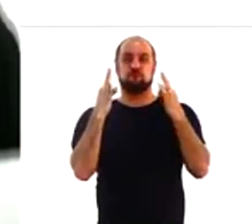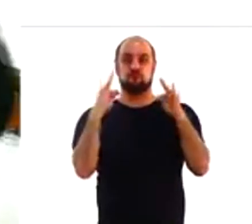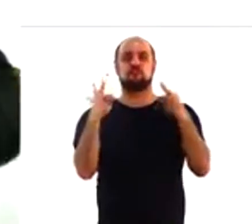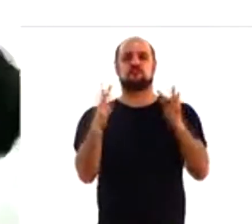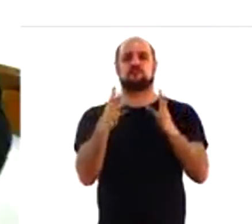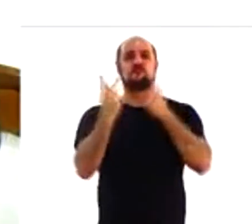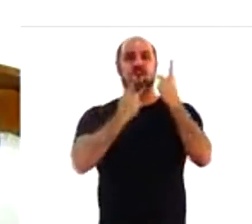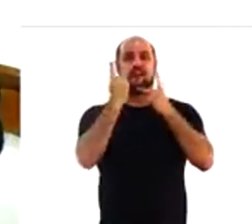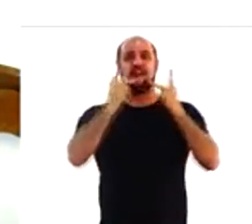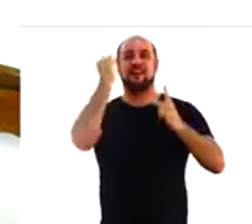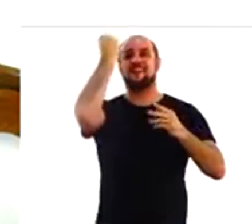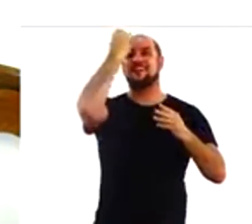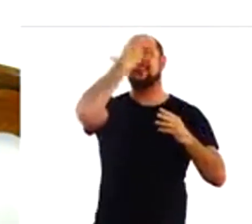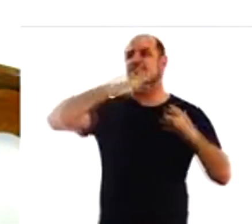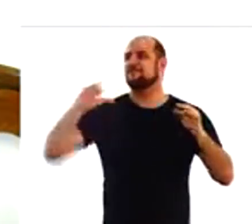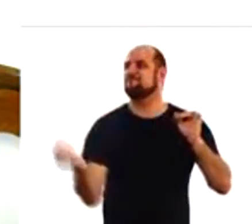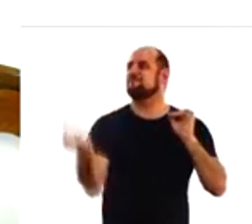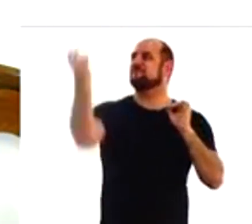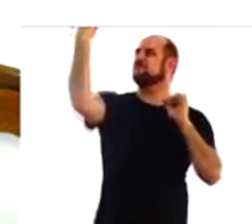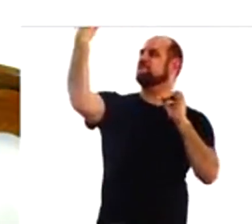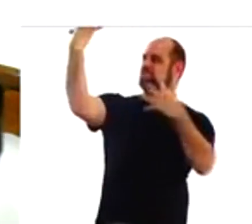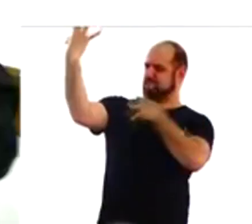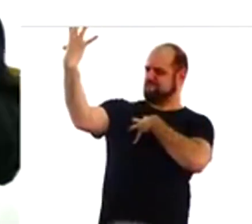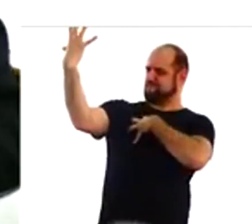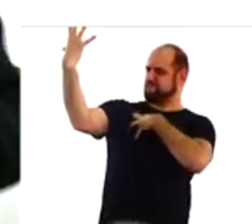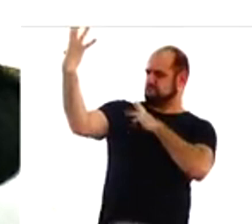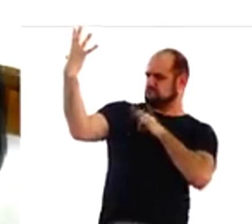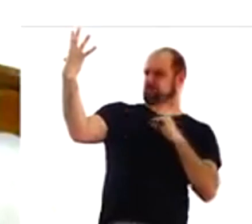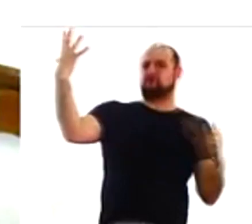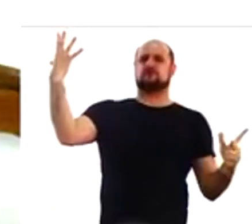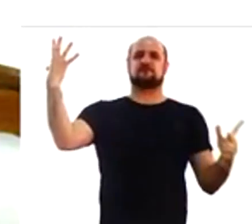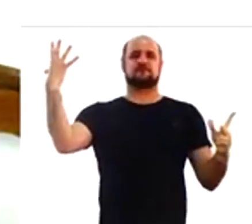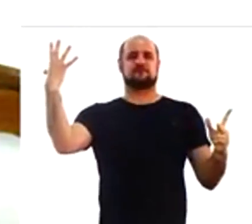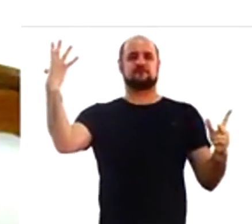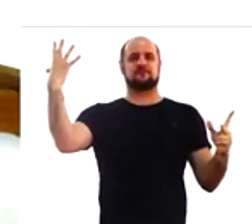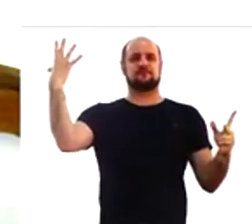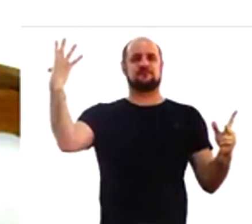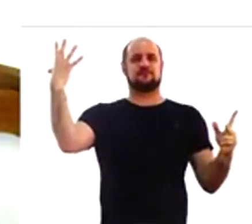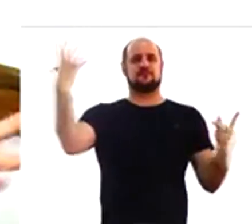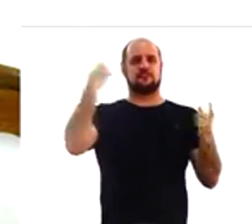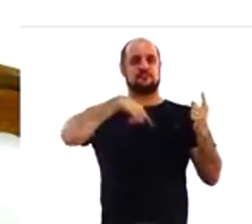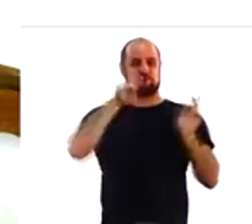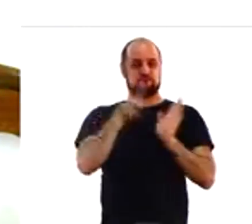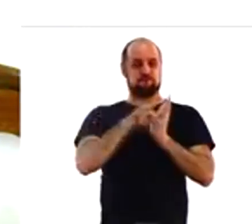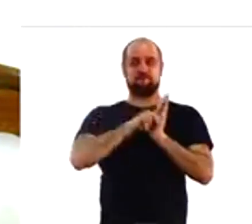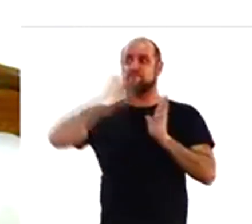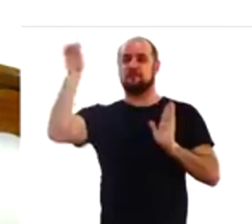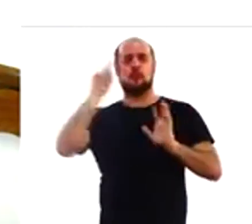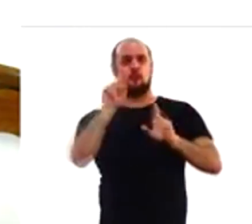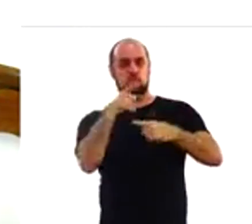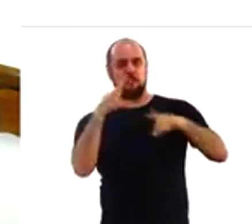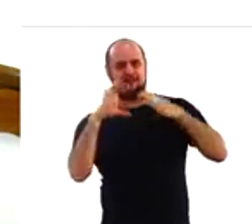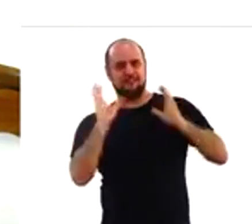se manifestou, mudou alguma coisa em nós, nos fez propriedade. Como nós cantamos há